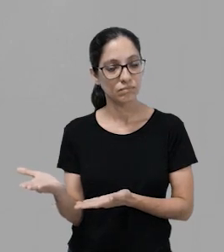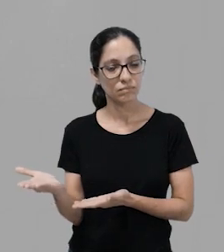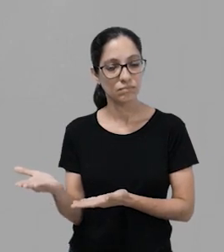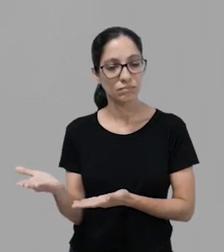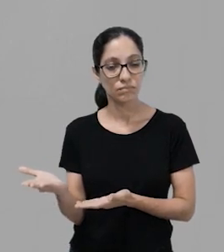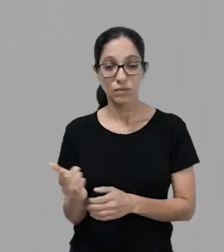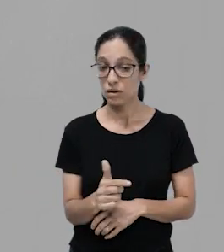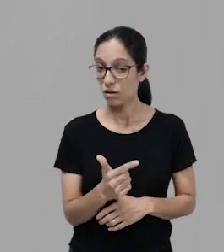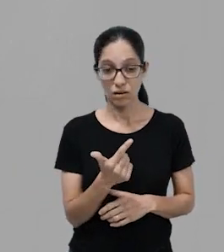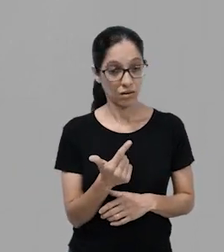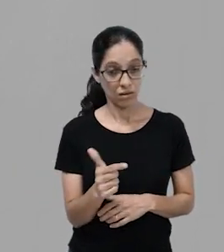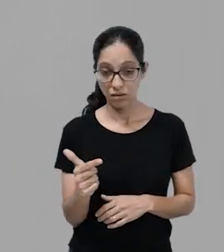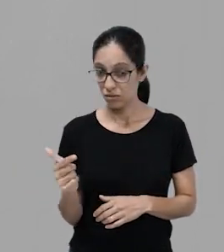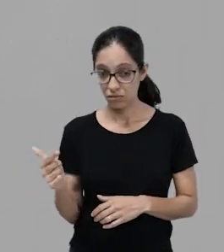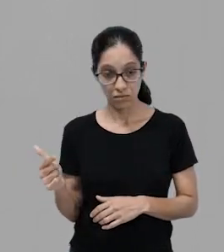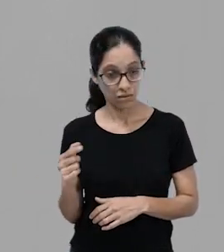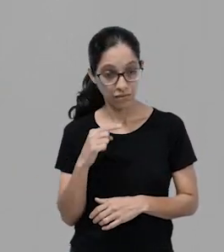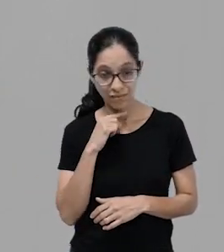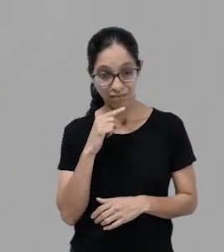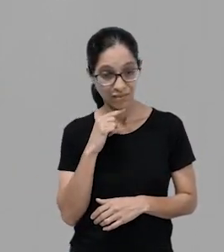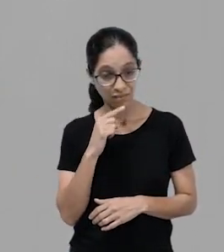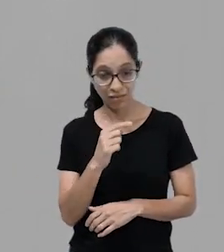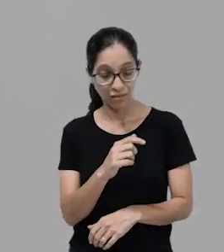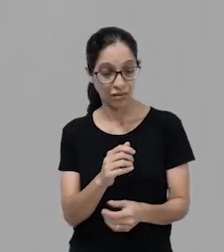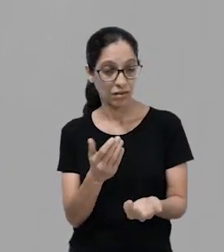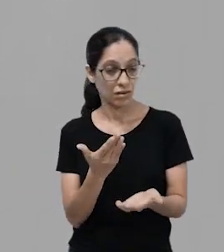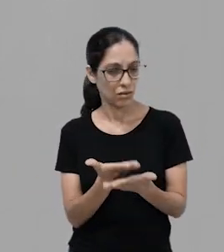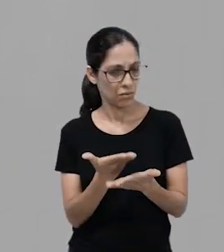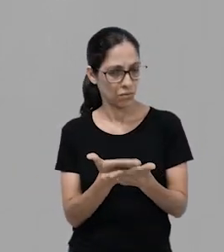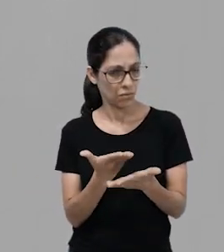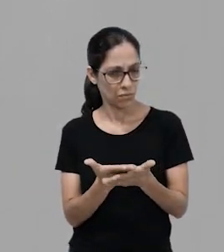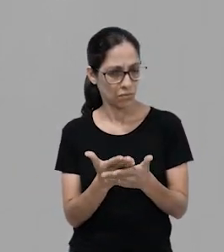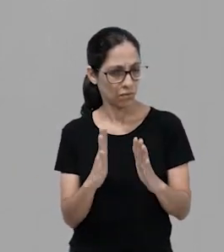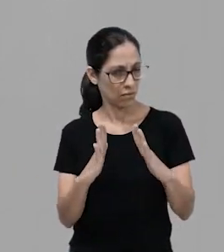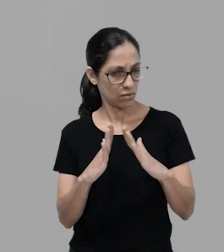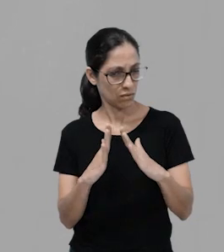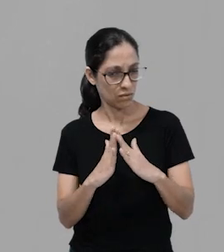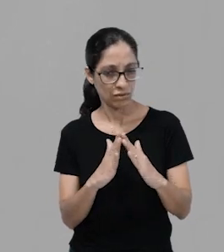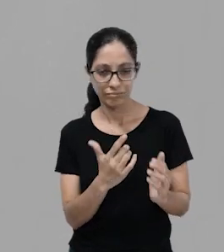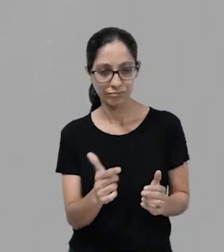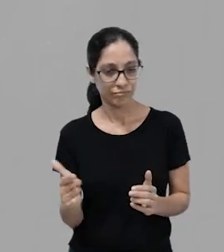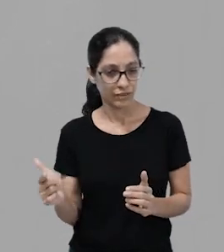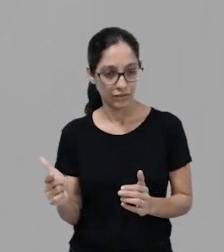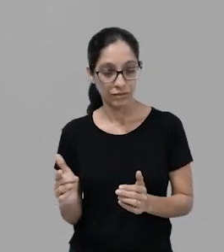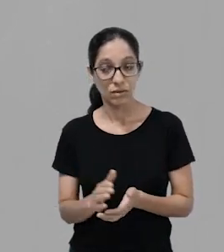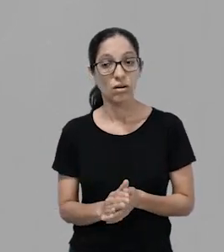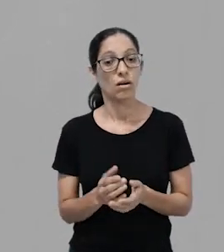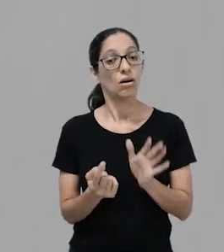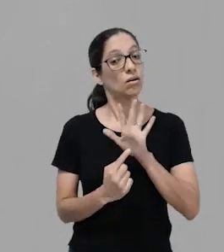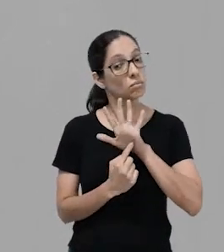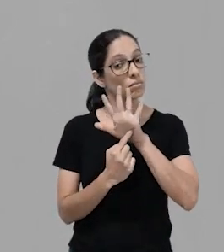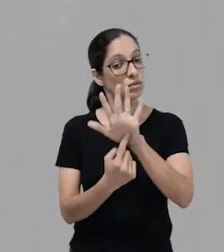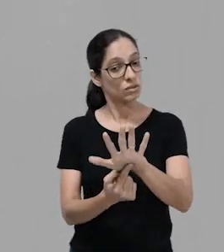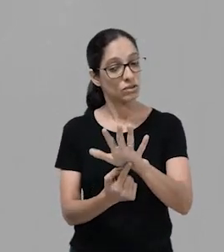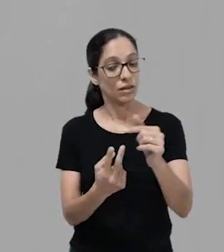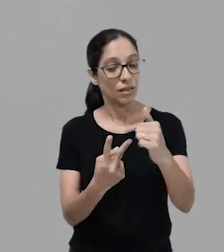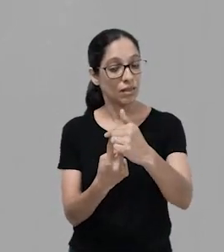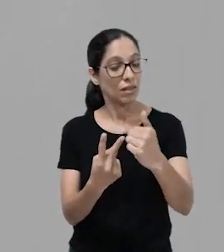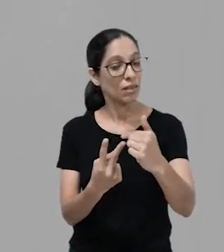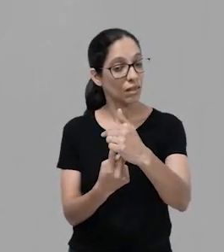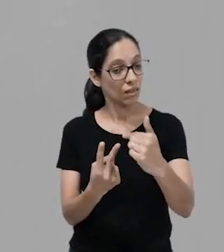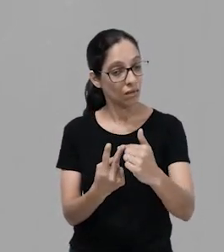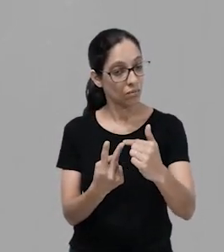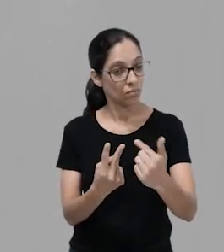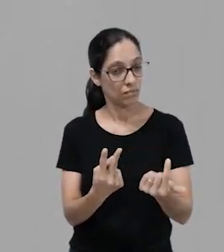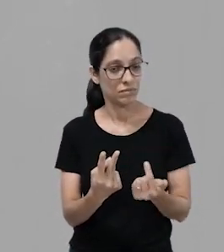now. Não há nenhum estudante na escola agora. Olha como eu falei da dupla negação, ó. Isn't é